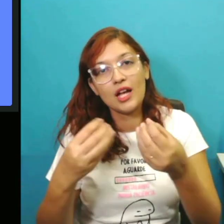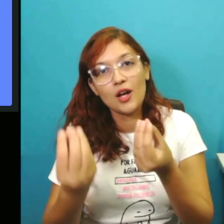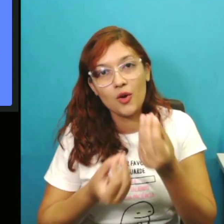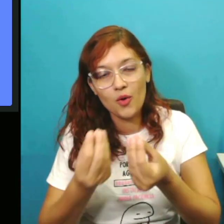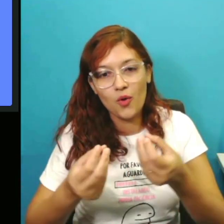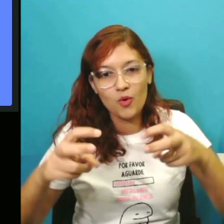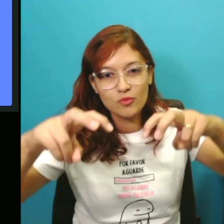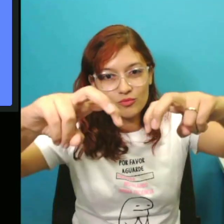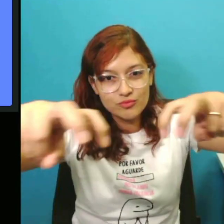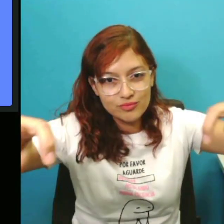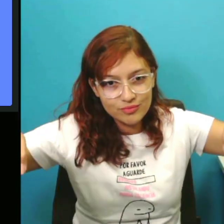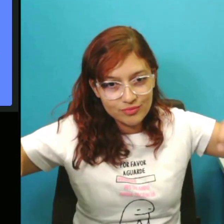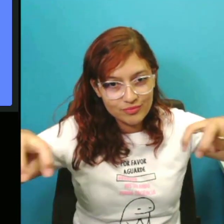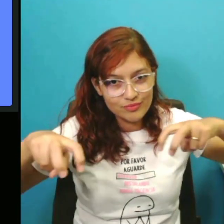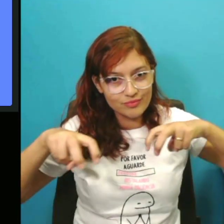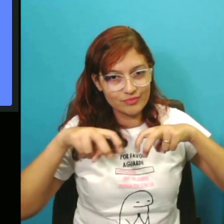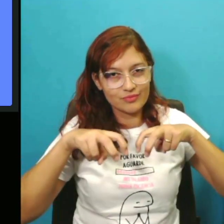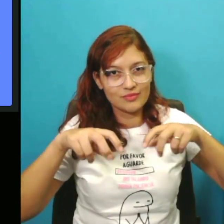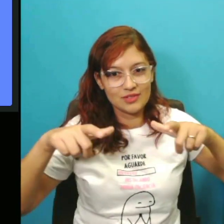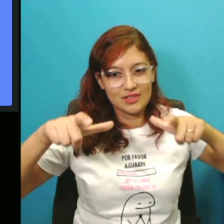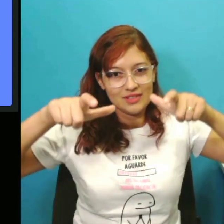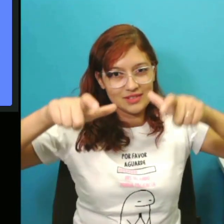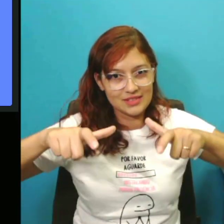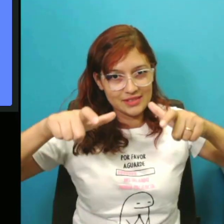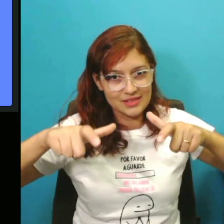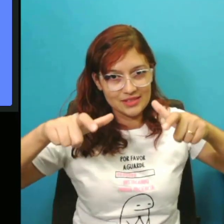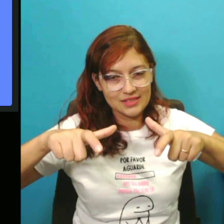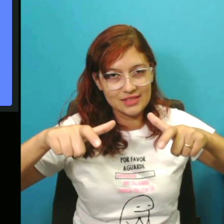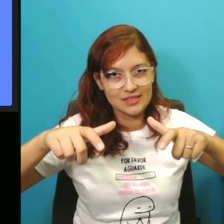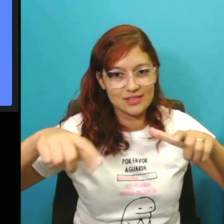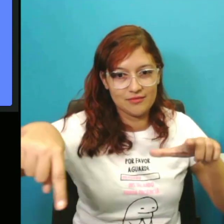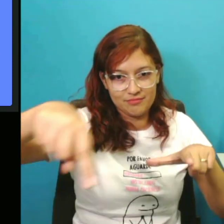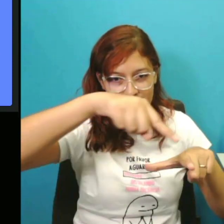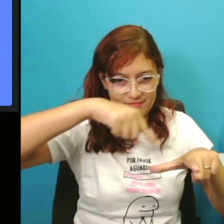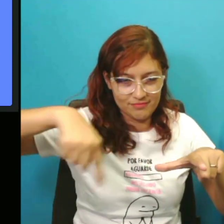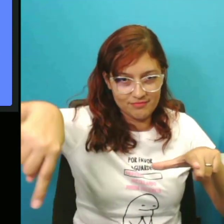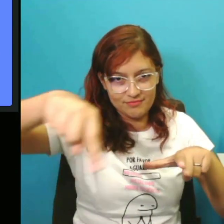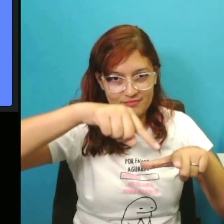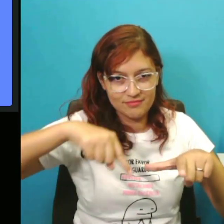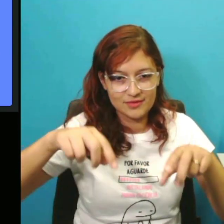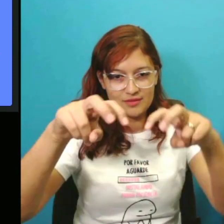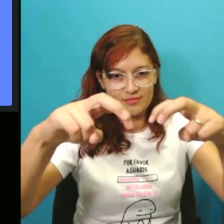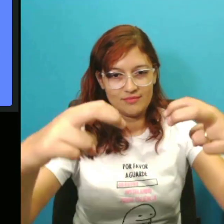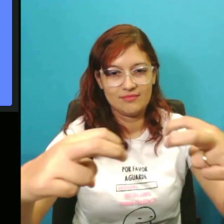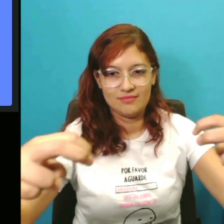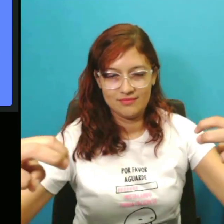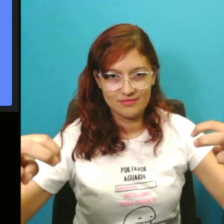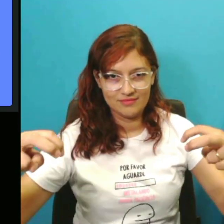podem modificar para que eles ocupem os lados da sala.